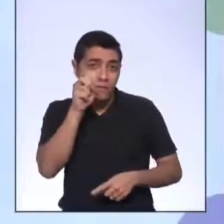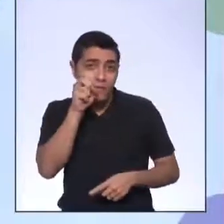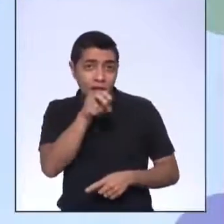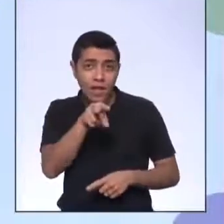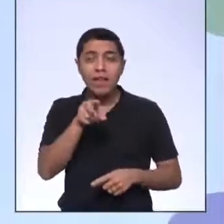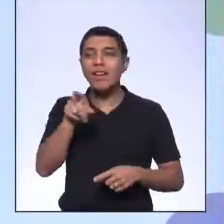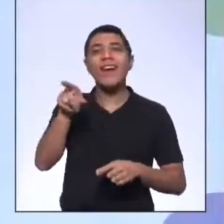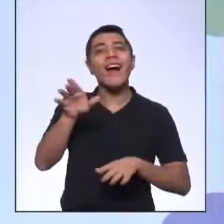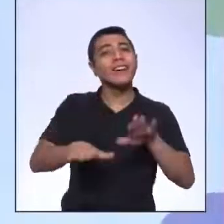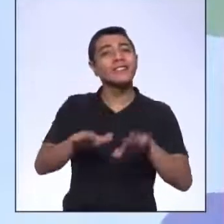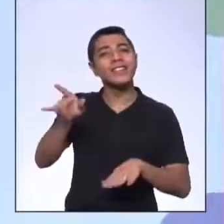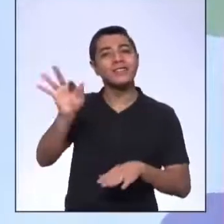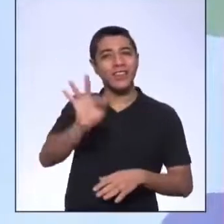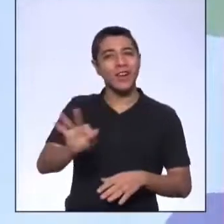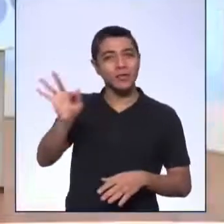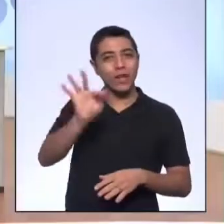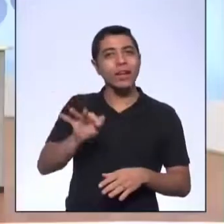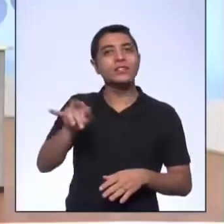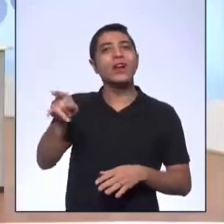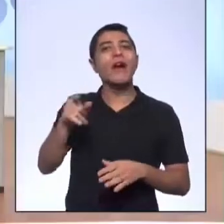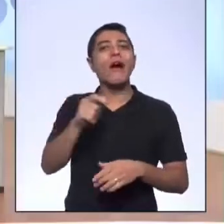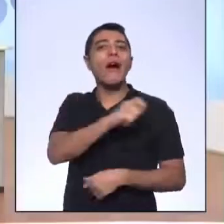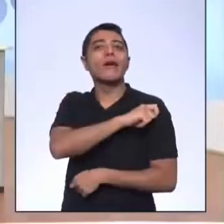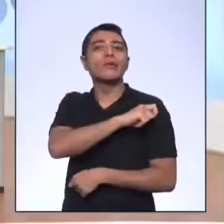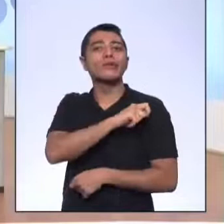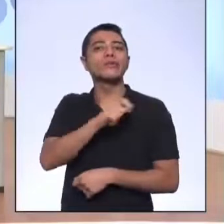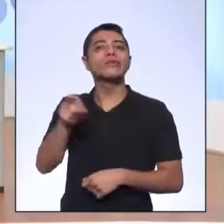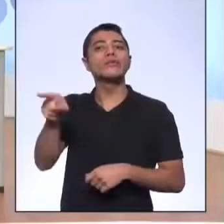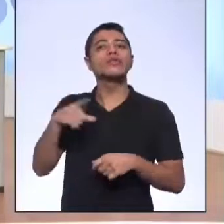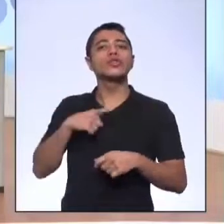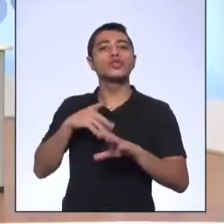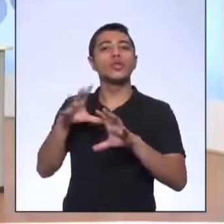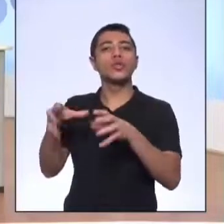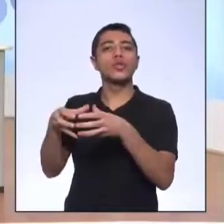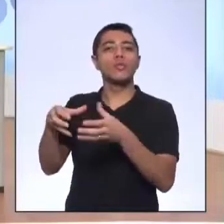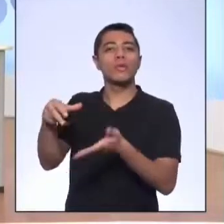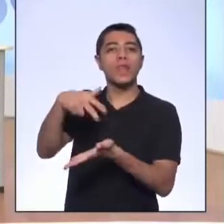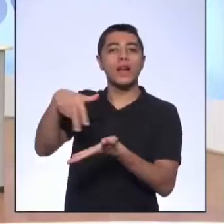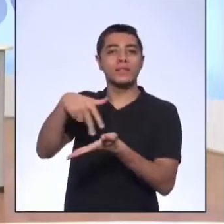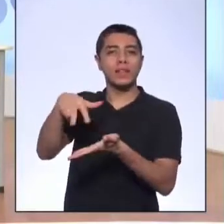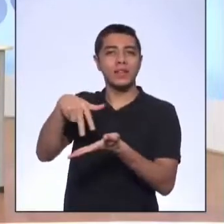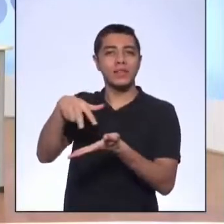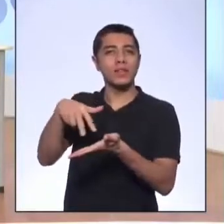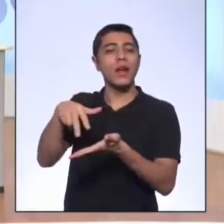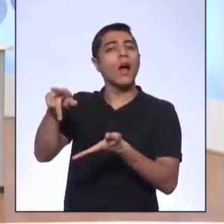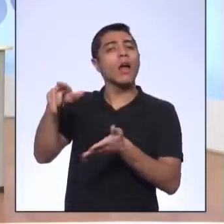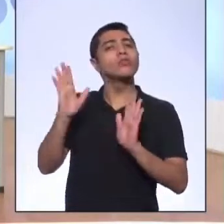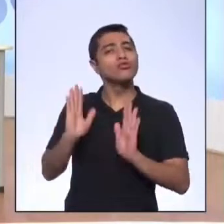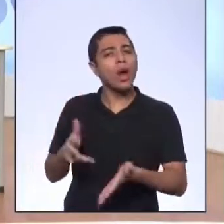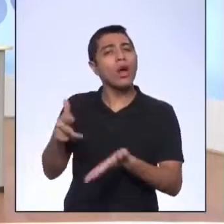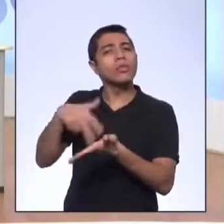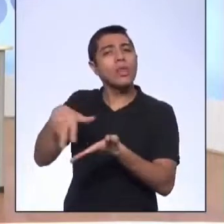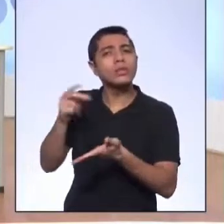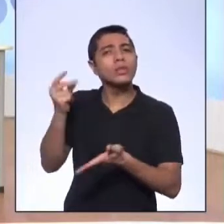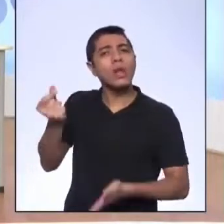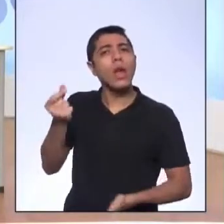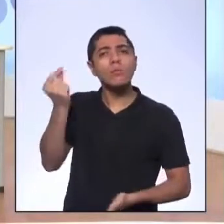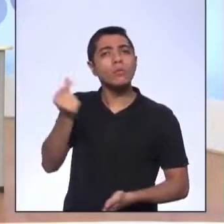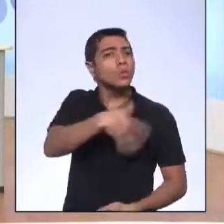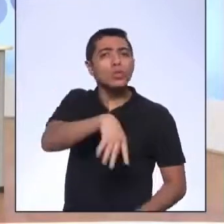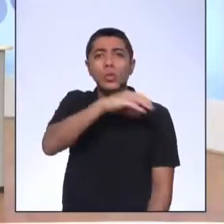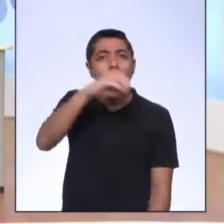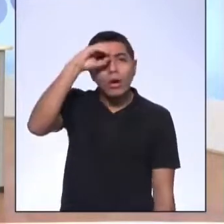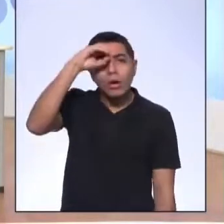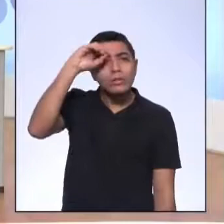faculdade que ele tem um grupo de dança por exemplo já dança muito tempo e ninguém sabia então